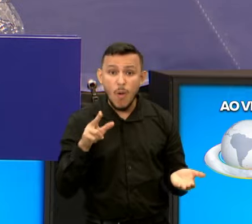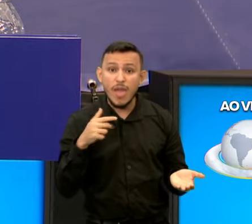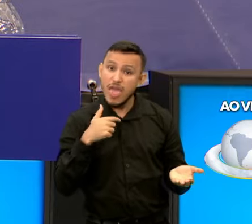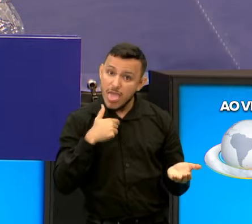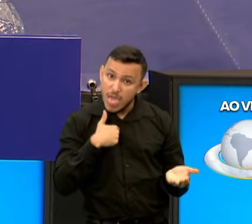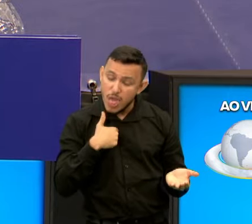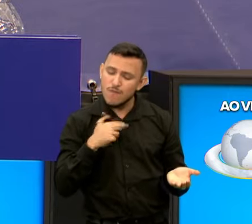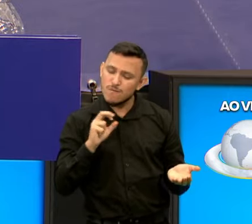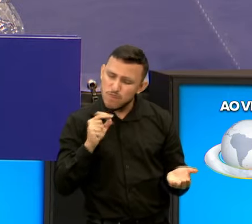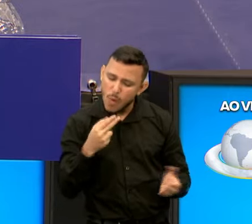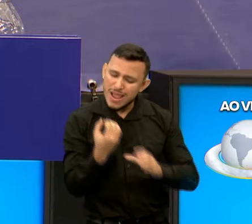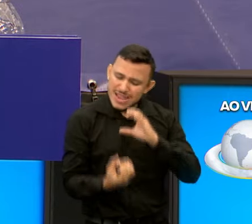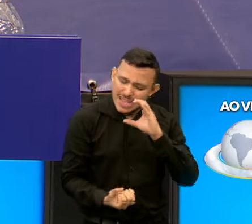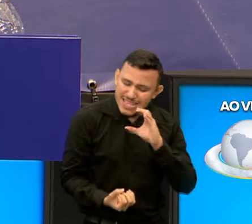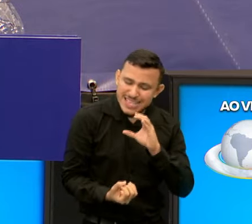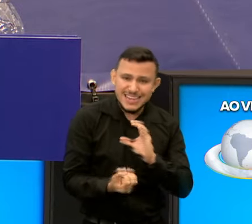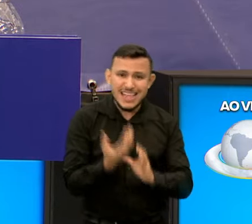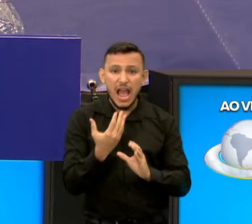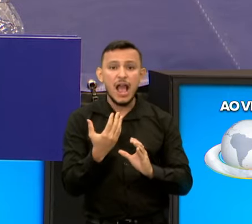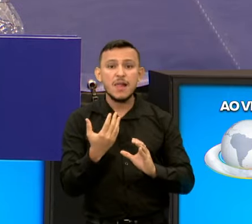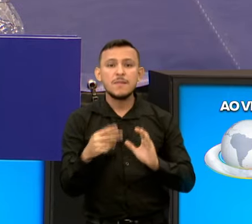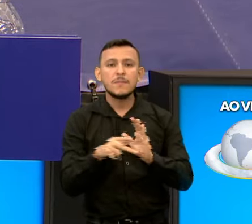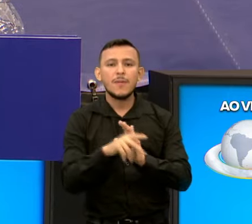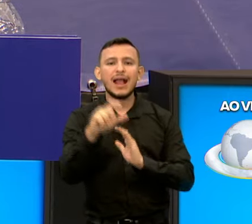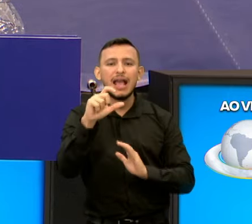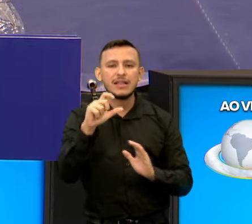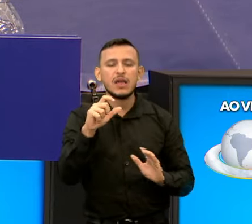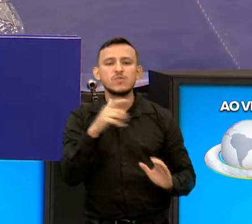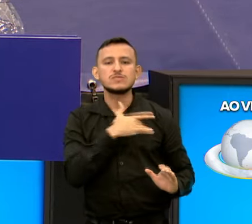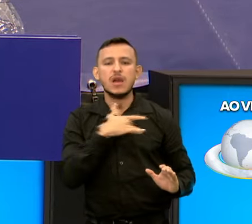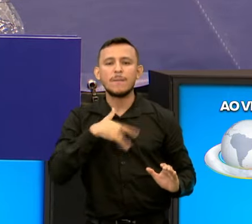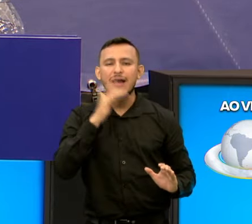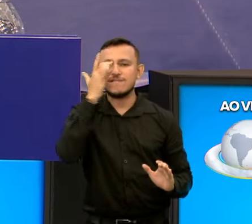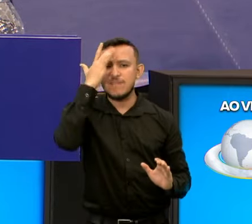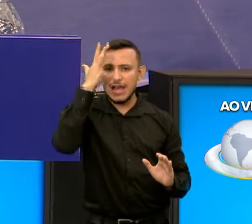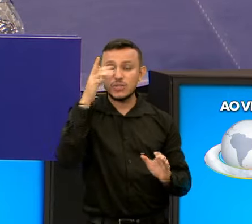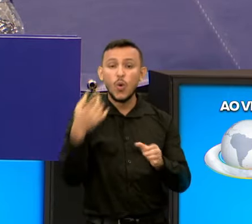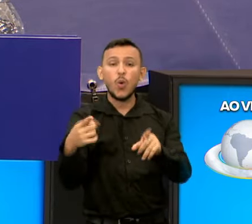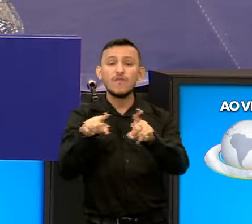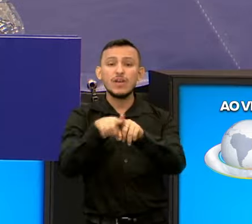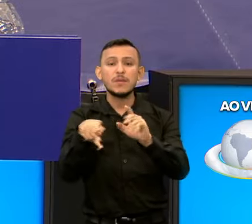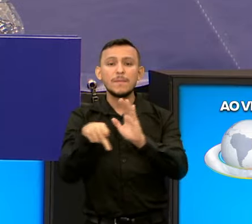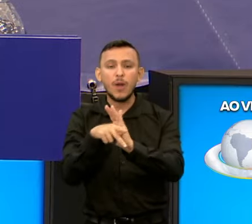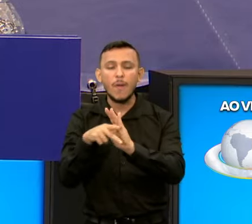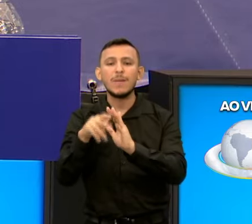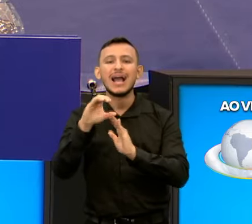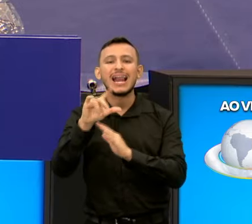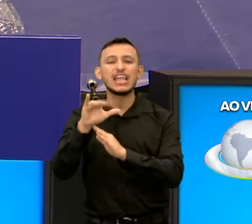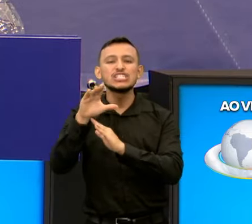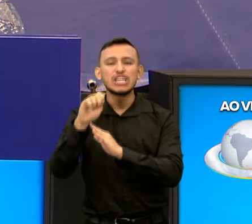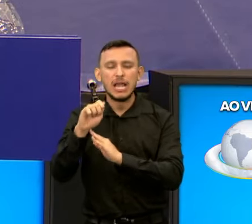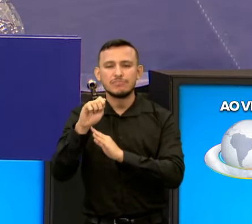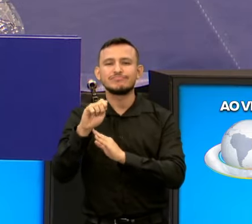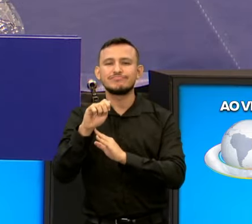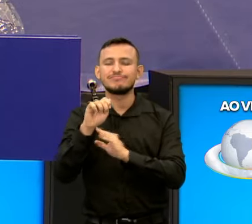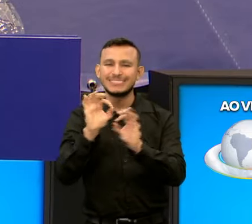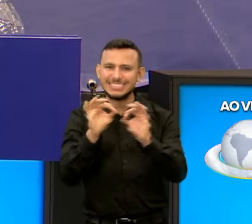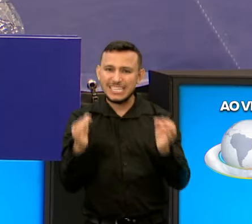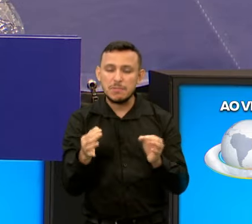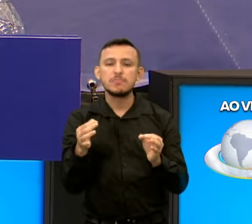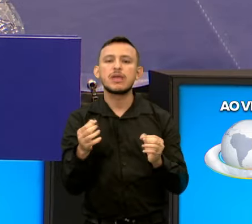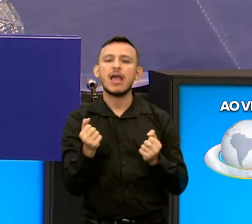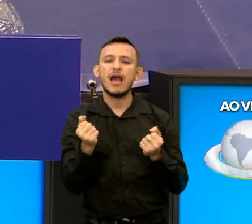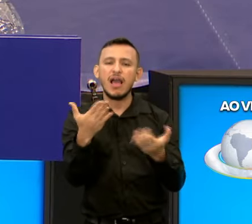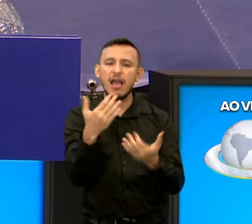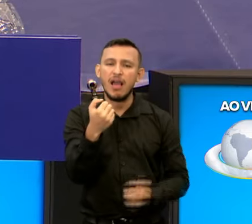Eu irei criar o cartão Saúde Mais Fácil, um convênio com as clínicas populares, fortalecendo o Sistema Único de